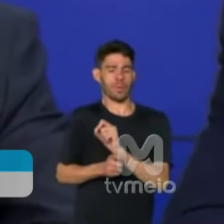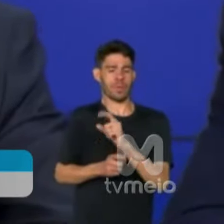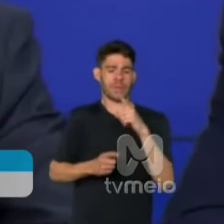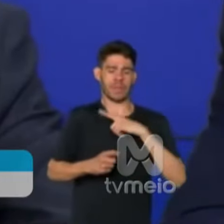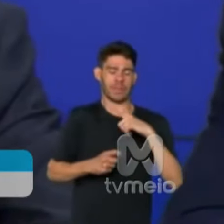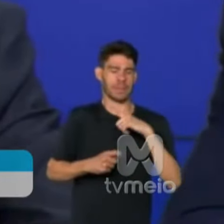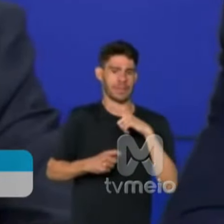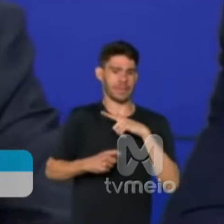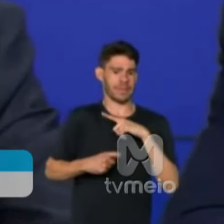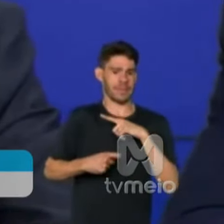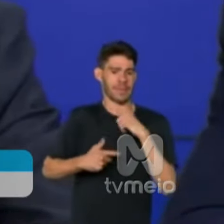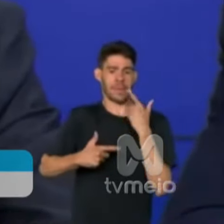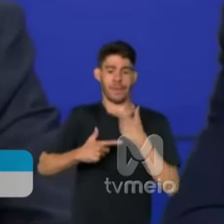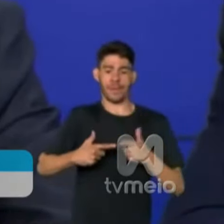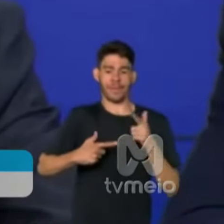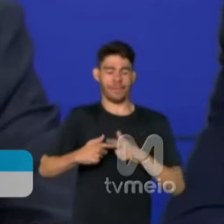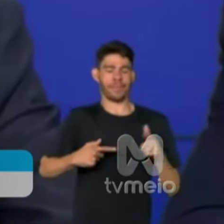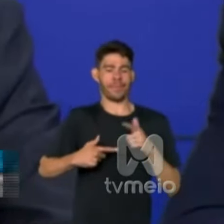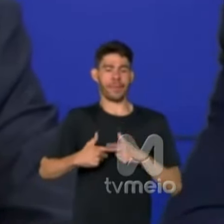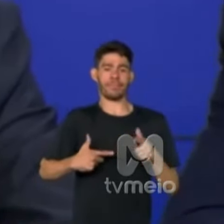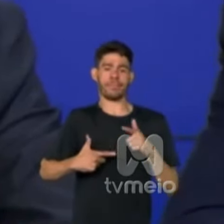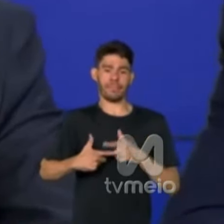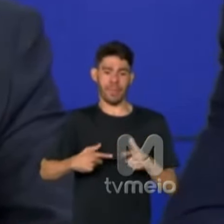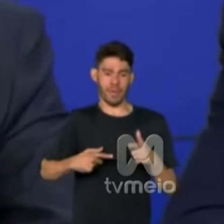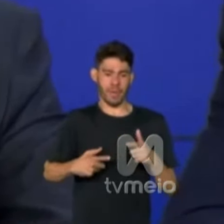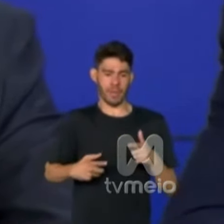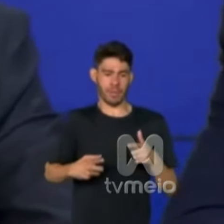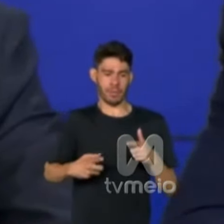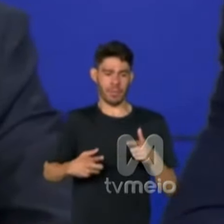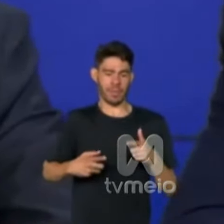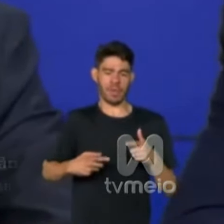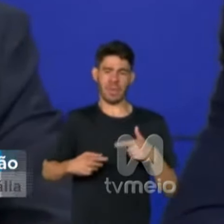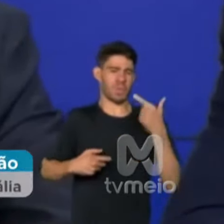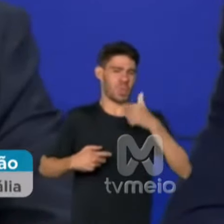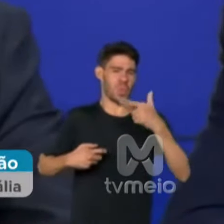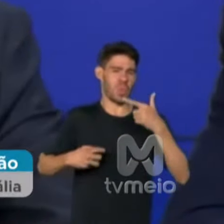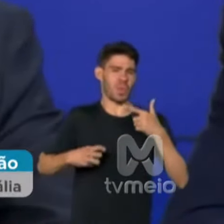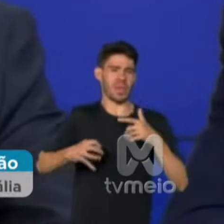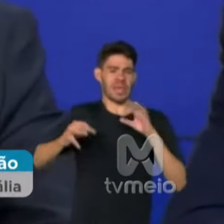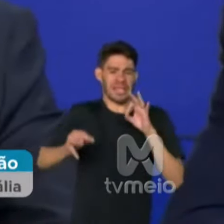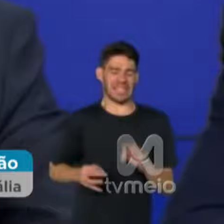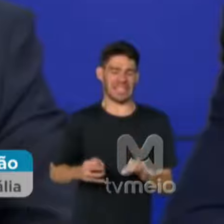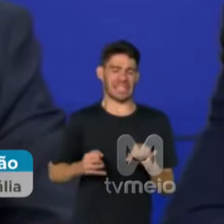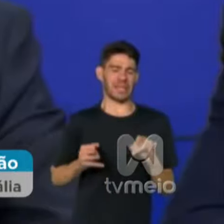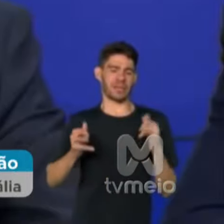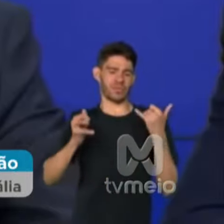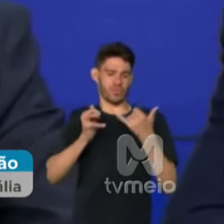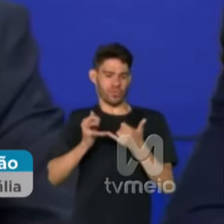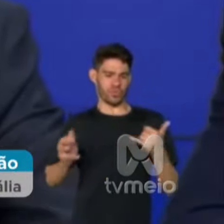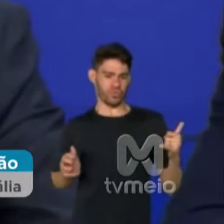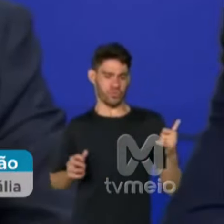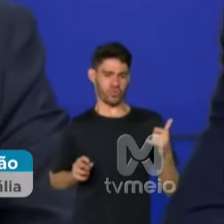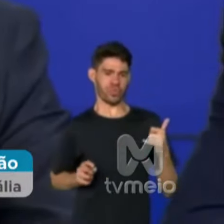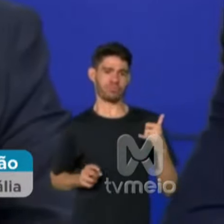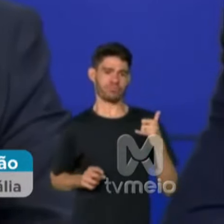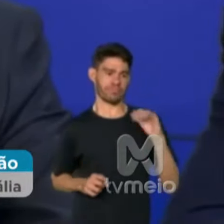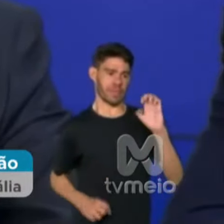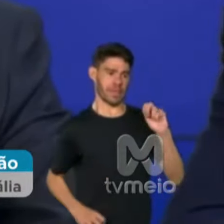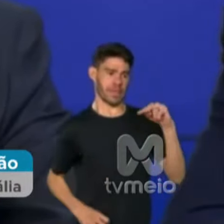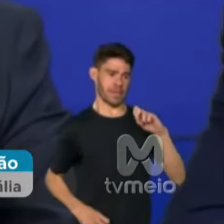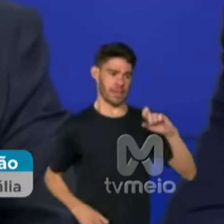privados eh do serviço adequado de prestação a cargo da de luz